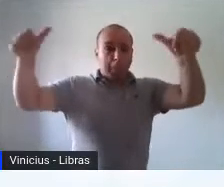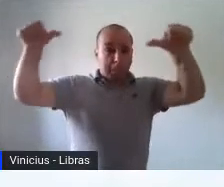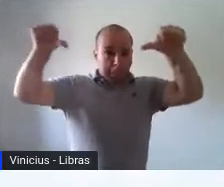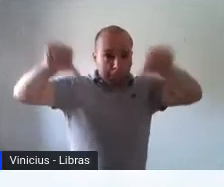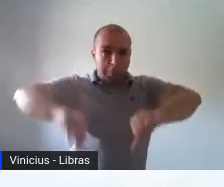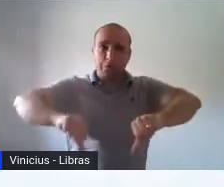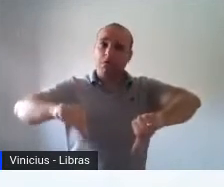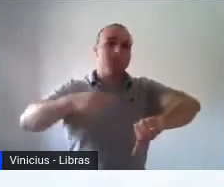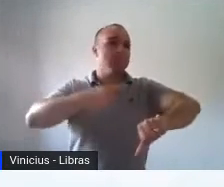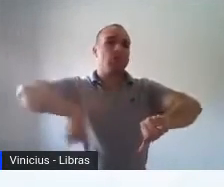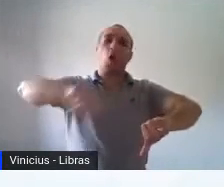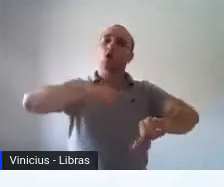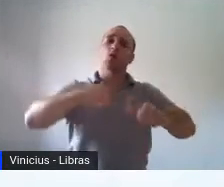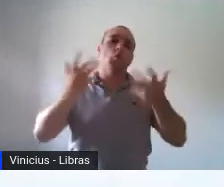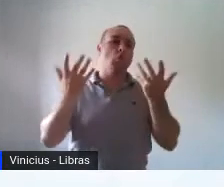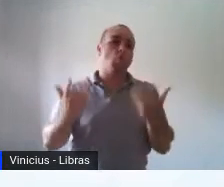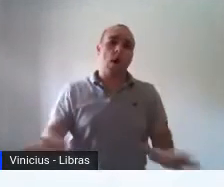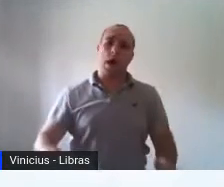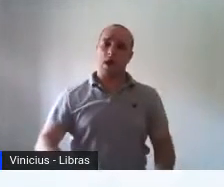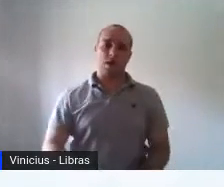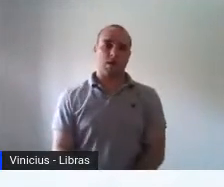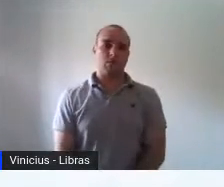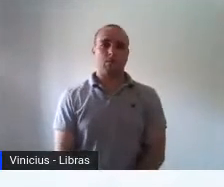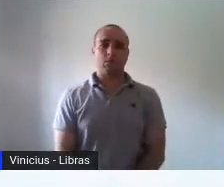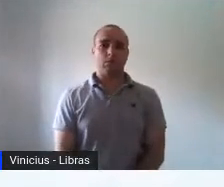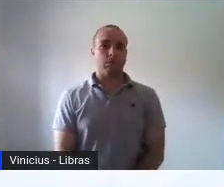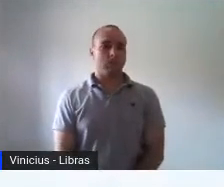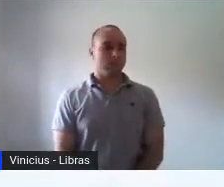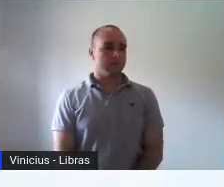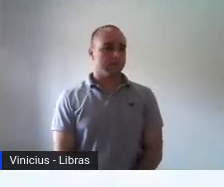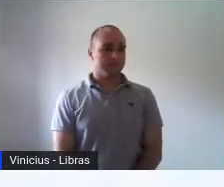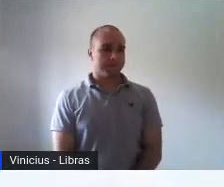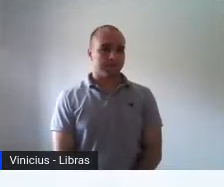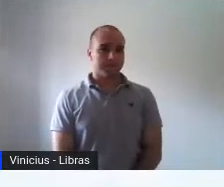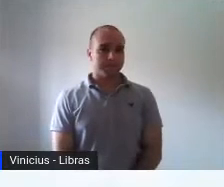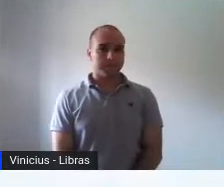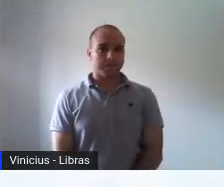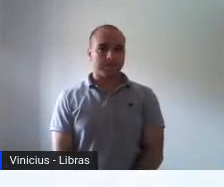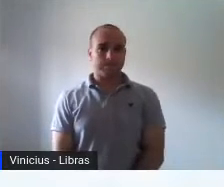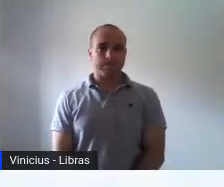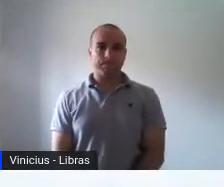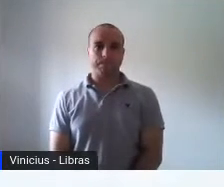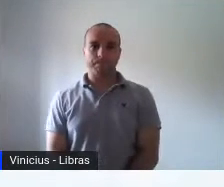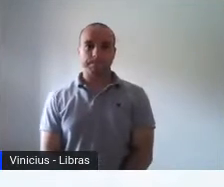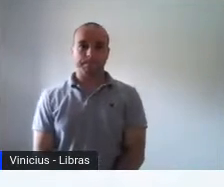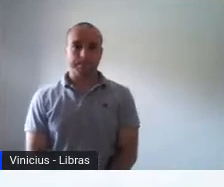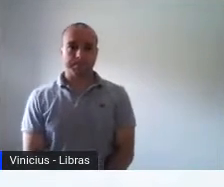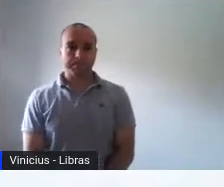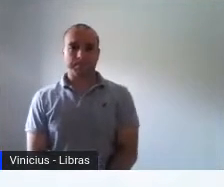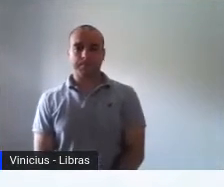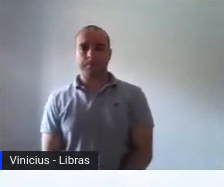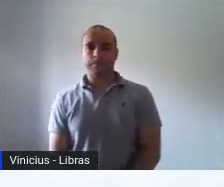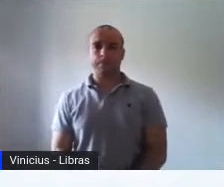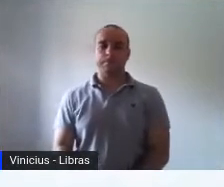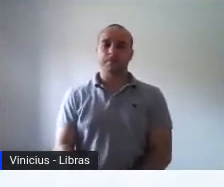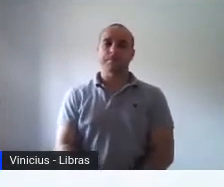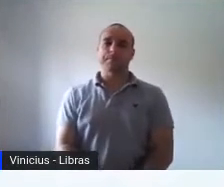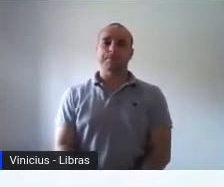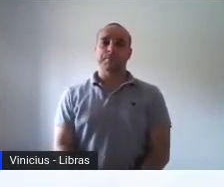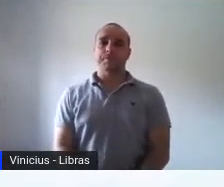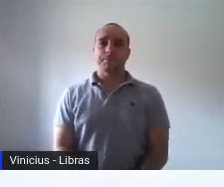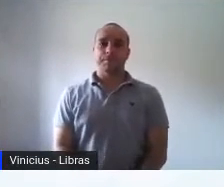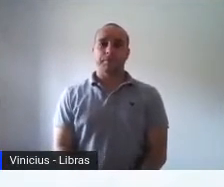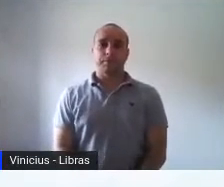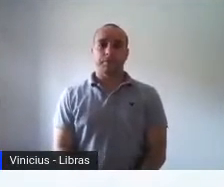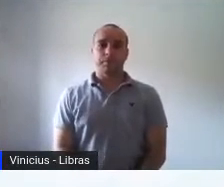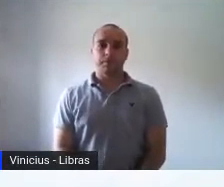ter a dignidade que sempre tivemos. Por favor, você quer fazer um uma comentário? questão importante para resgatar é, infelizmente,